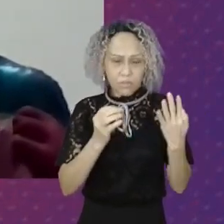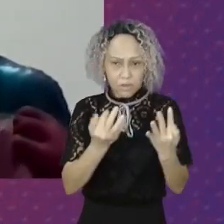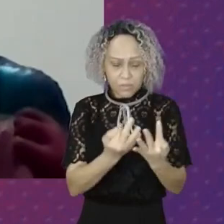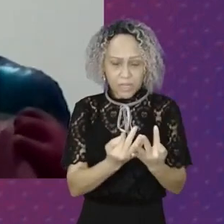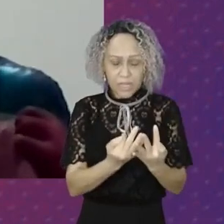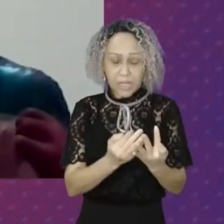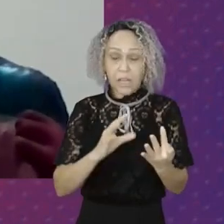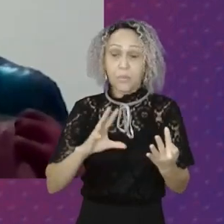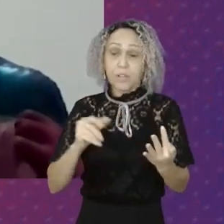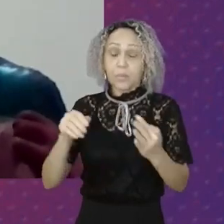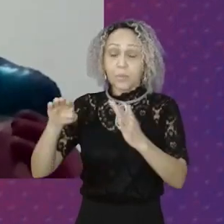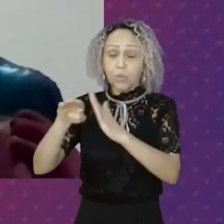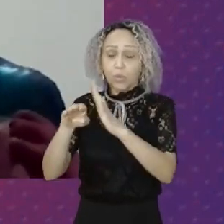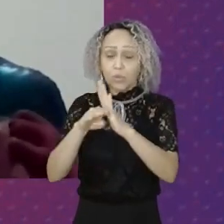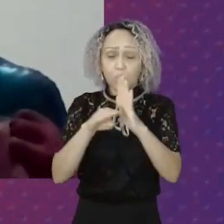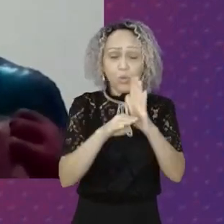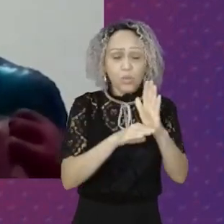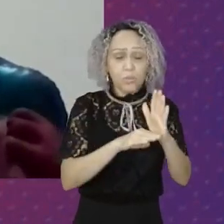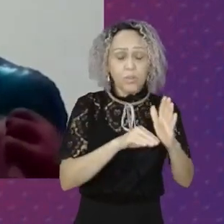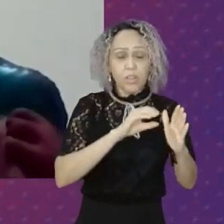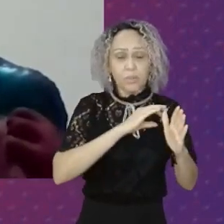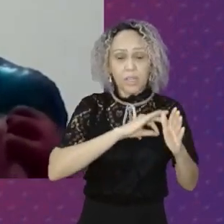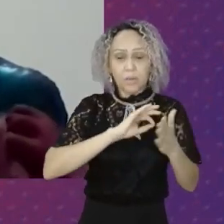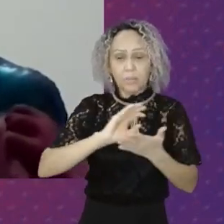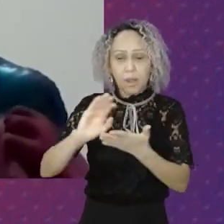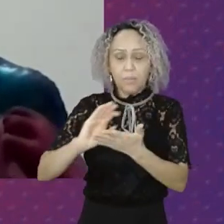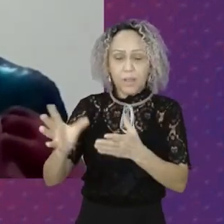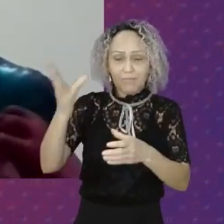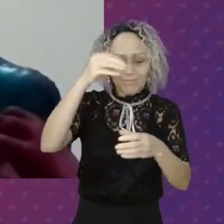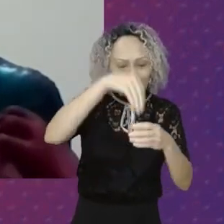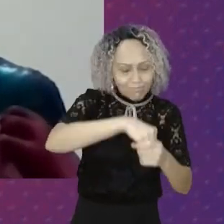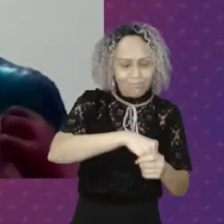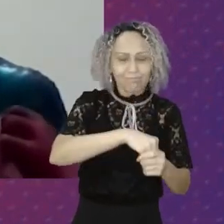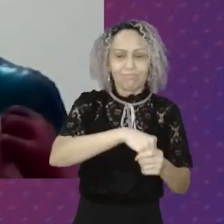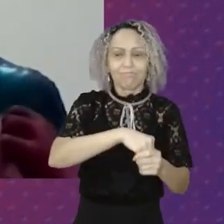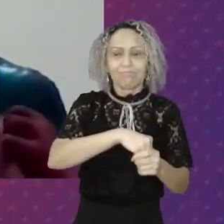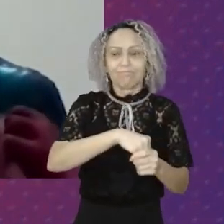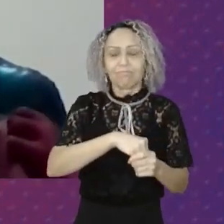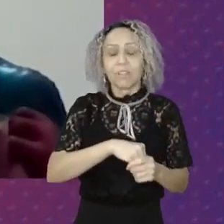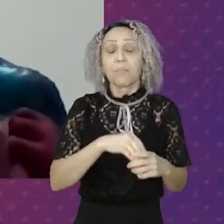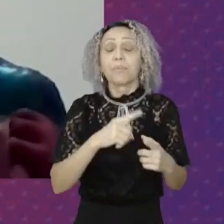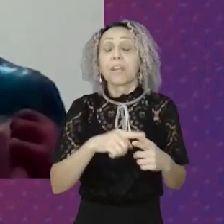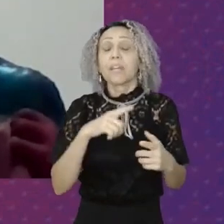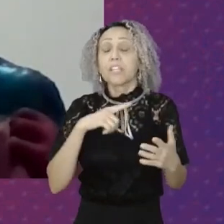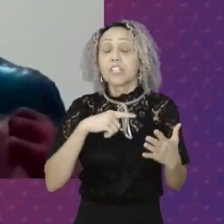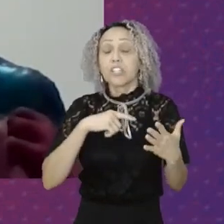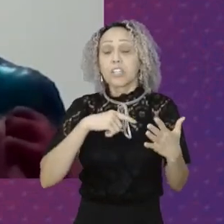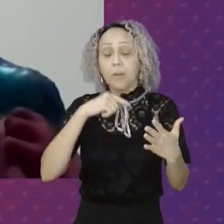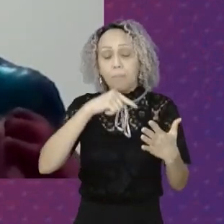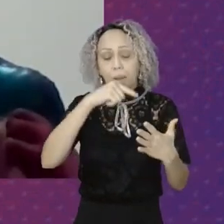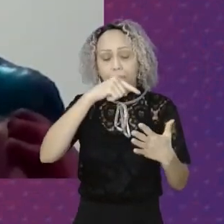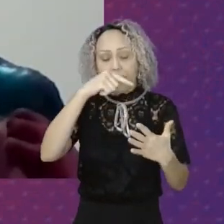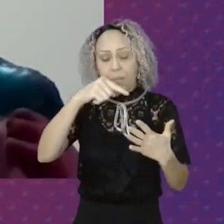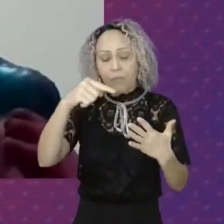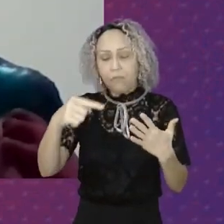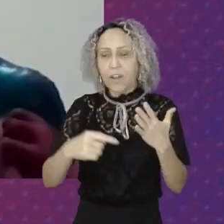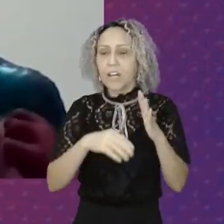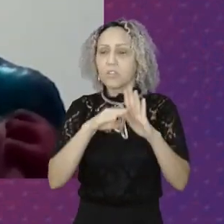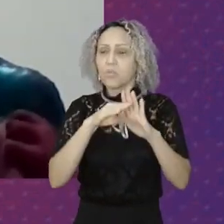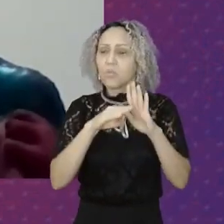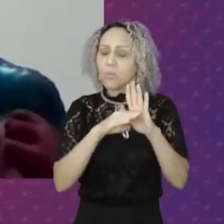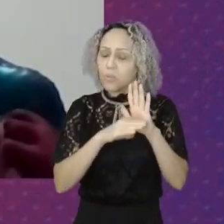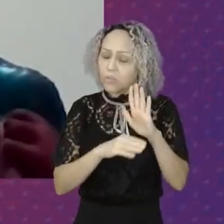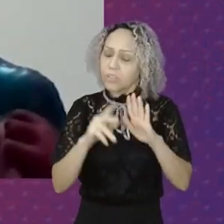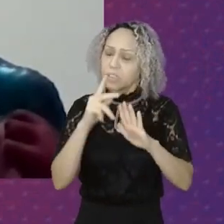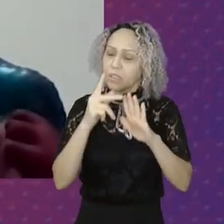condicionada de renda que existiam no Brasil naquele período. Porque existiam diversos programas com esse cunho que foram criados